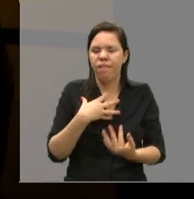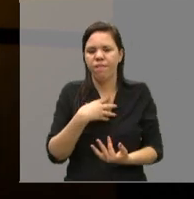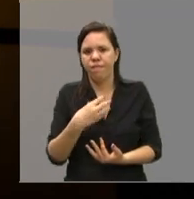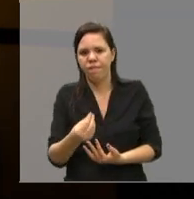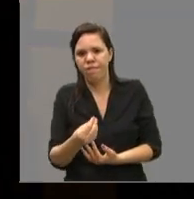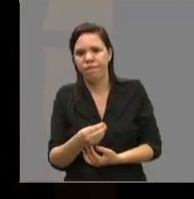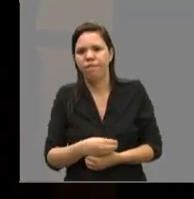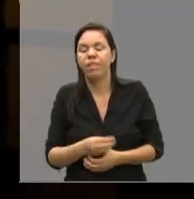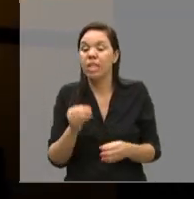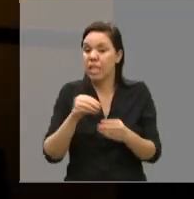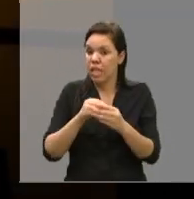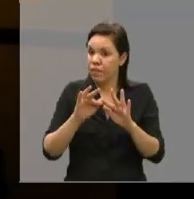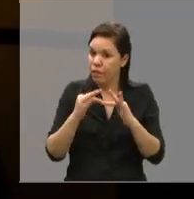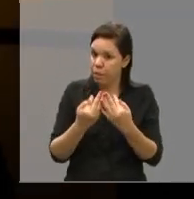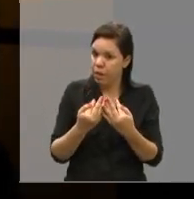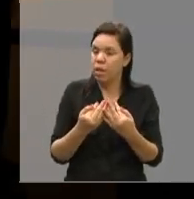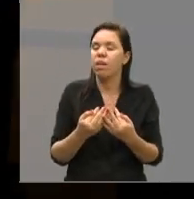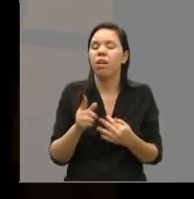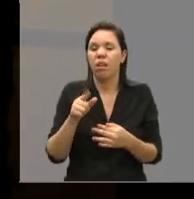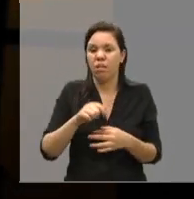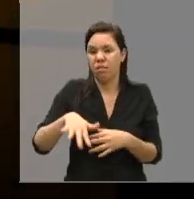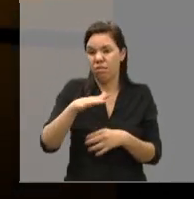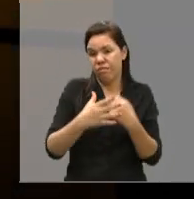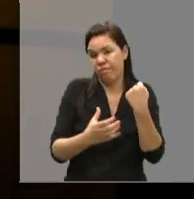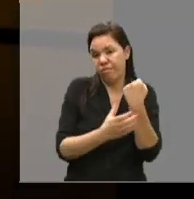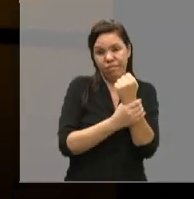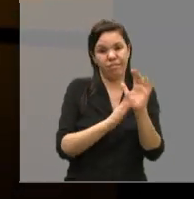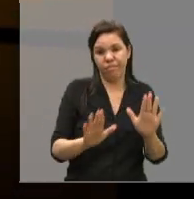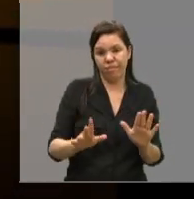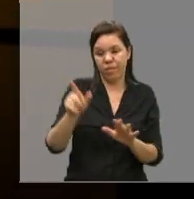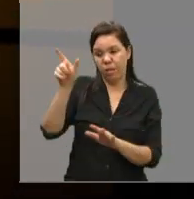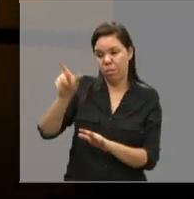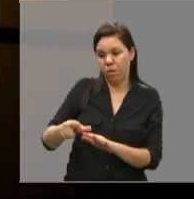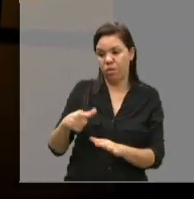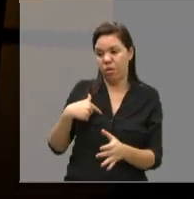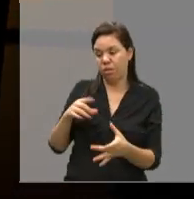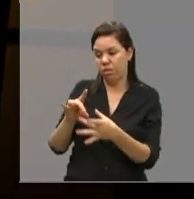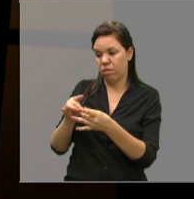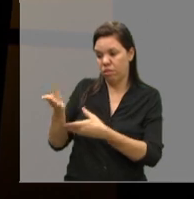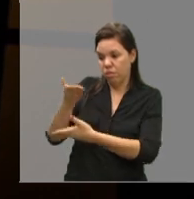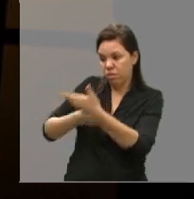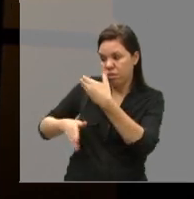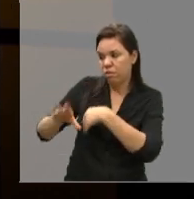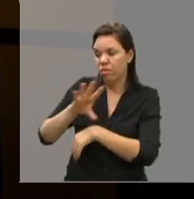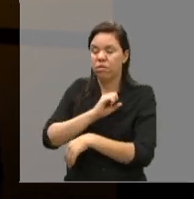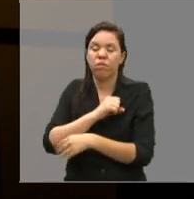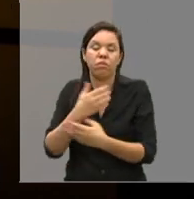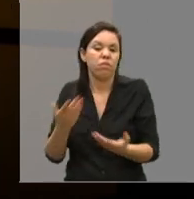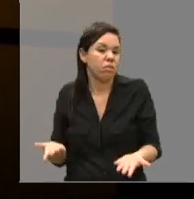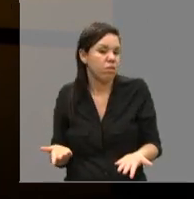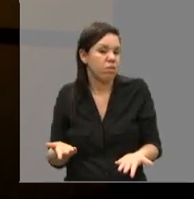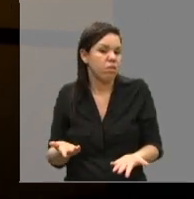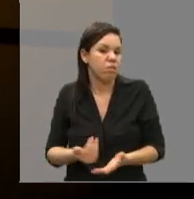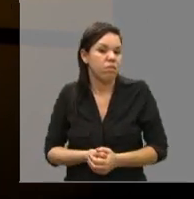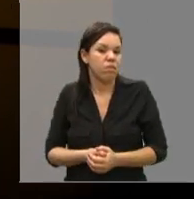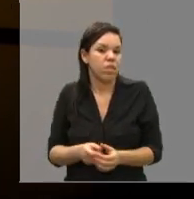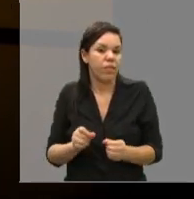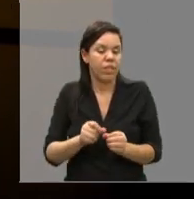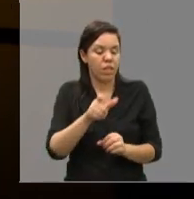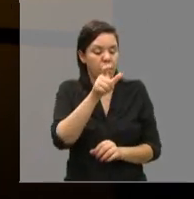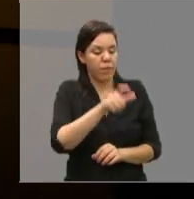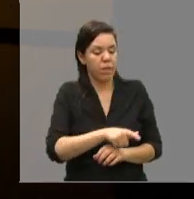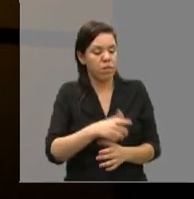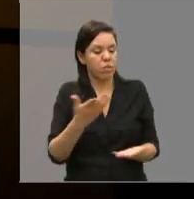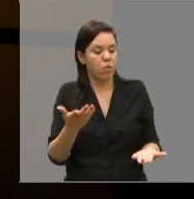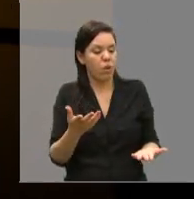filhos, dentro de casa, que seria o espaço seguro, com a pessoa que a gente deveria nos amar, que tá fazendo. O autor de violência